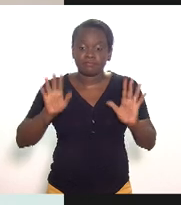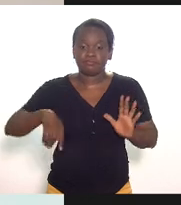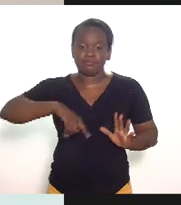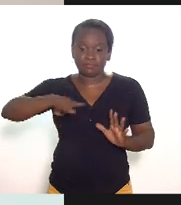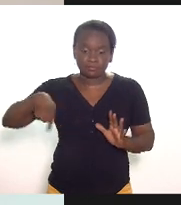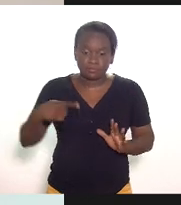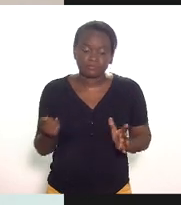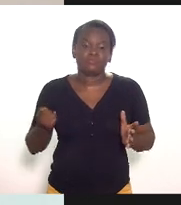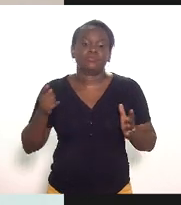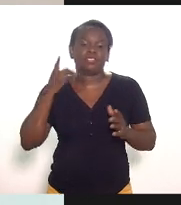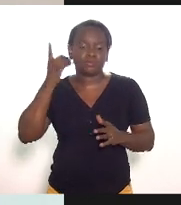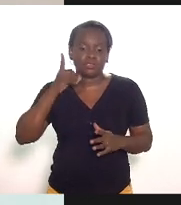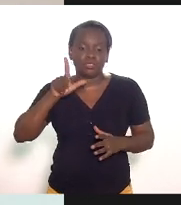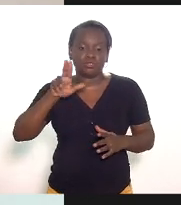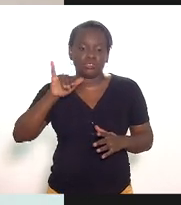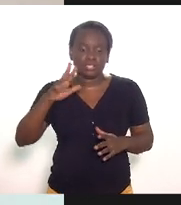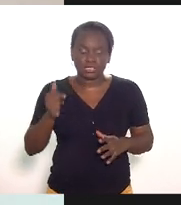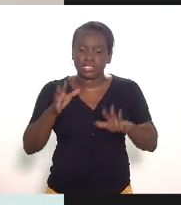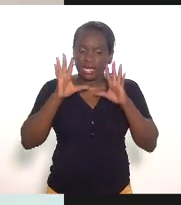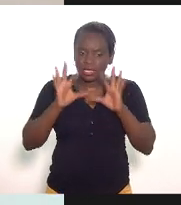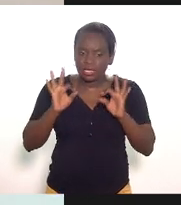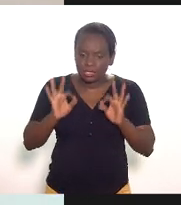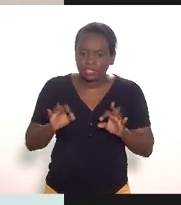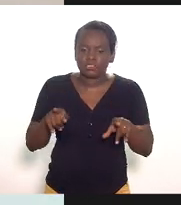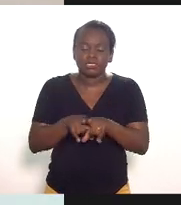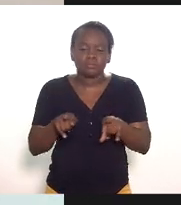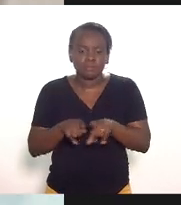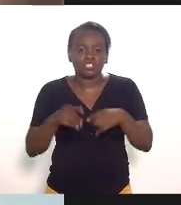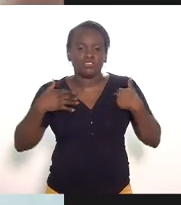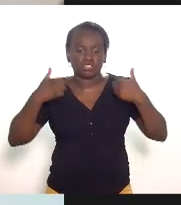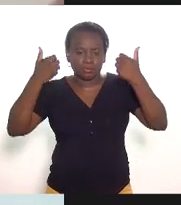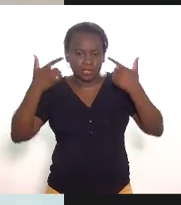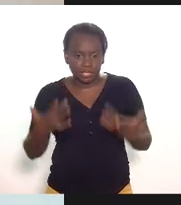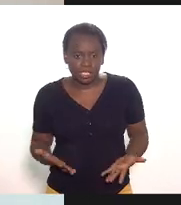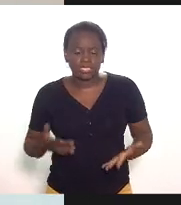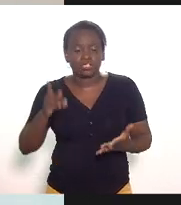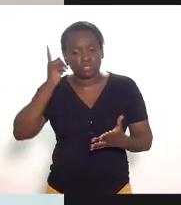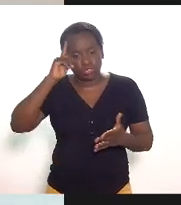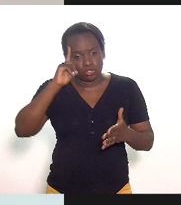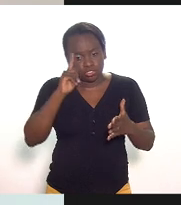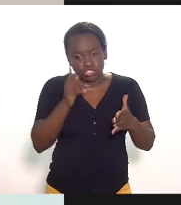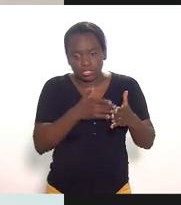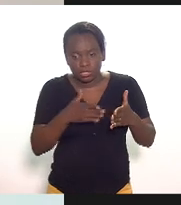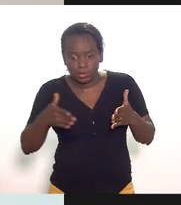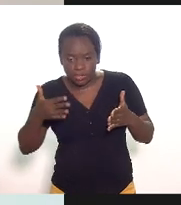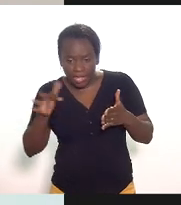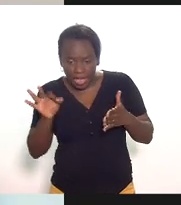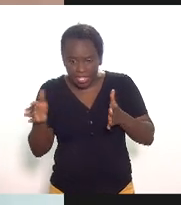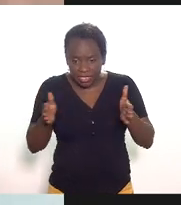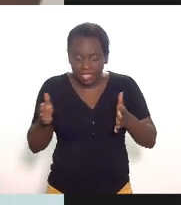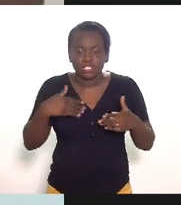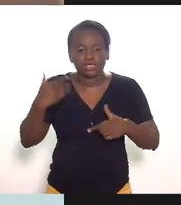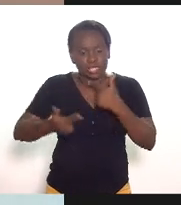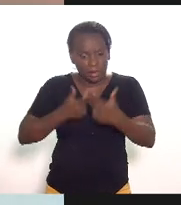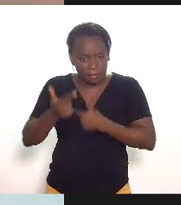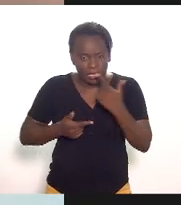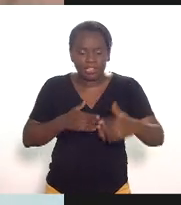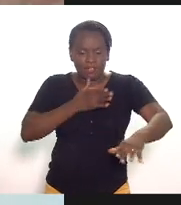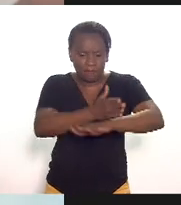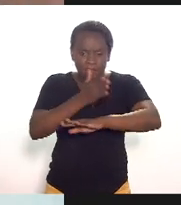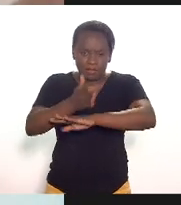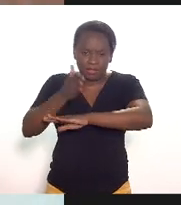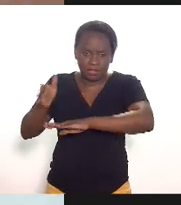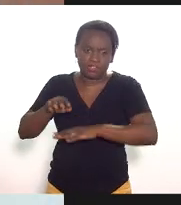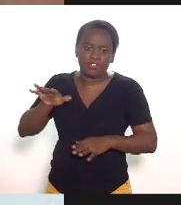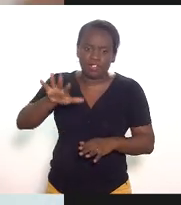nós, a deputada Lucinha, está atento. E como eu falei, nos últimos 10 dias eu trabalhei. Fiquei na frente de batalha,